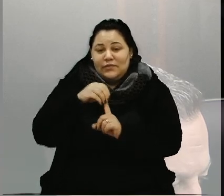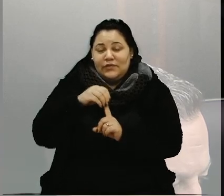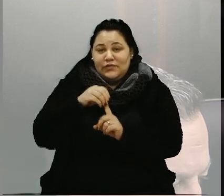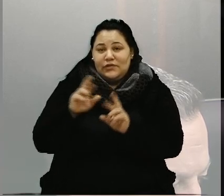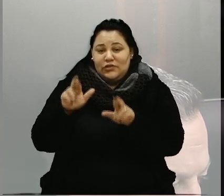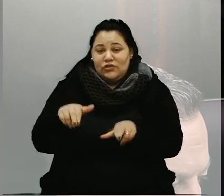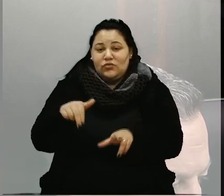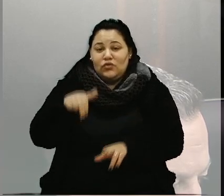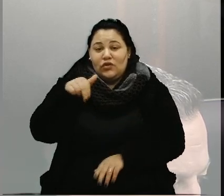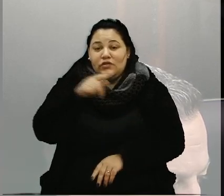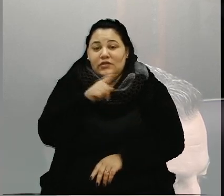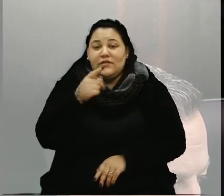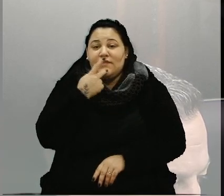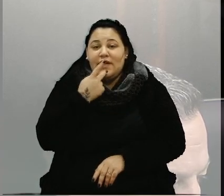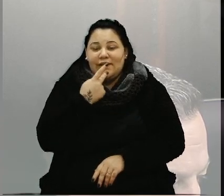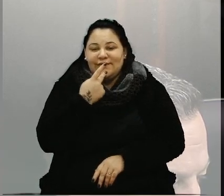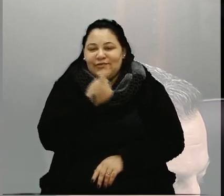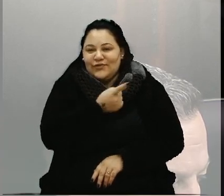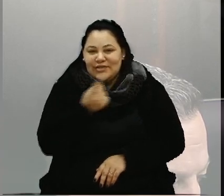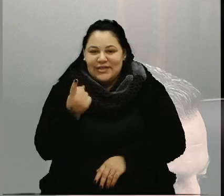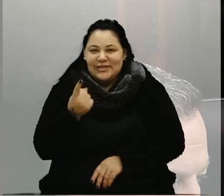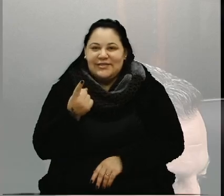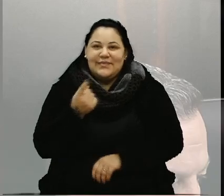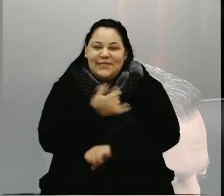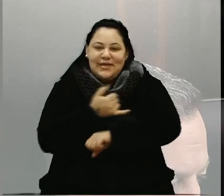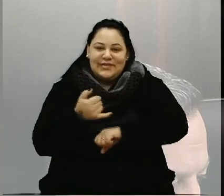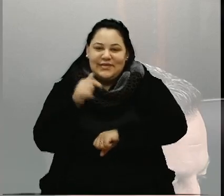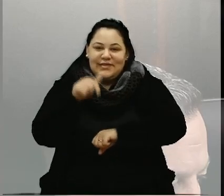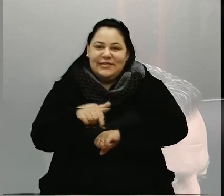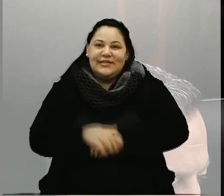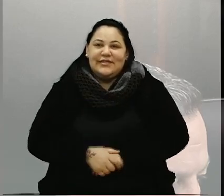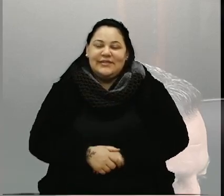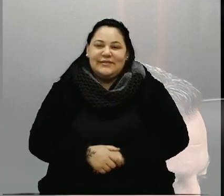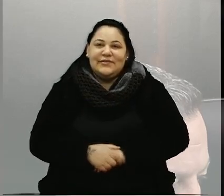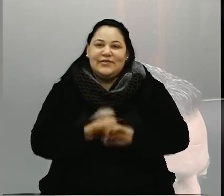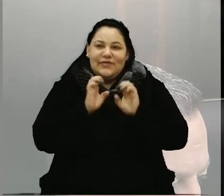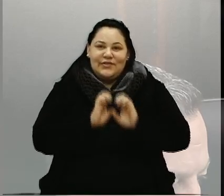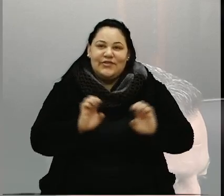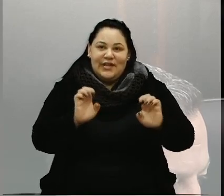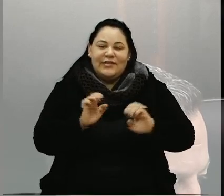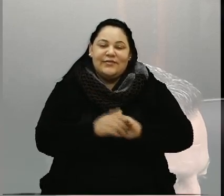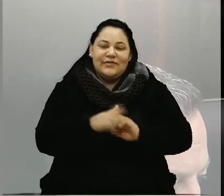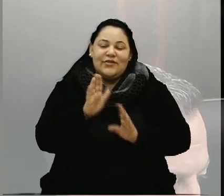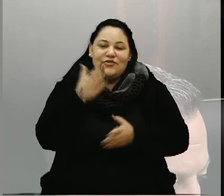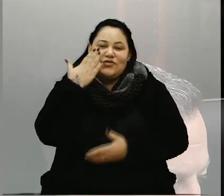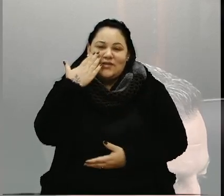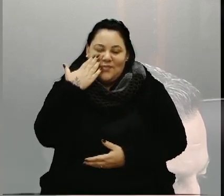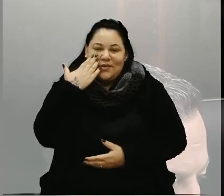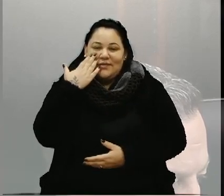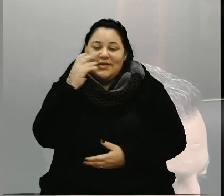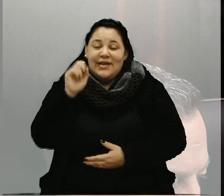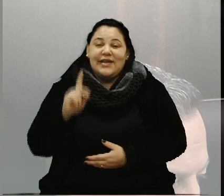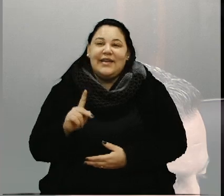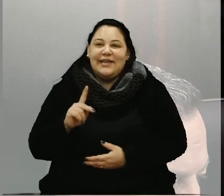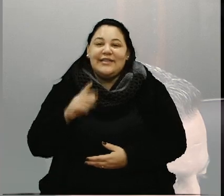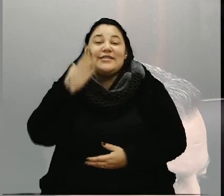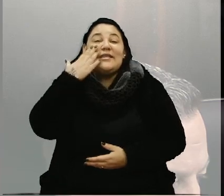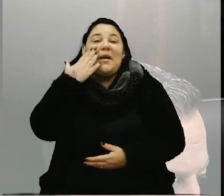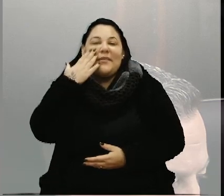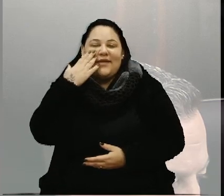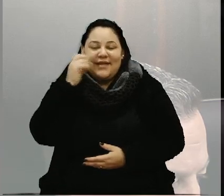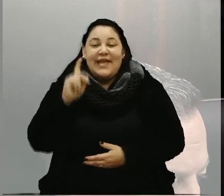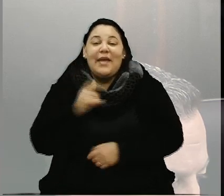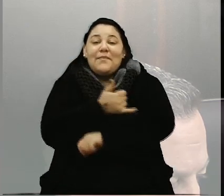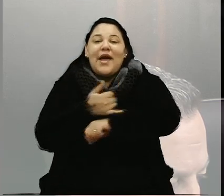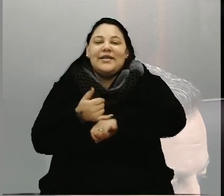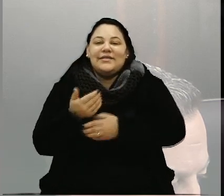eles falam de vocês, passou aqui os evangélicos, então a gente sabe que, agora sabe quem é os evangélicos que estão passando, a